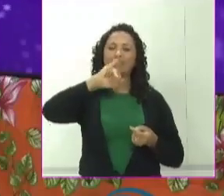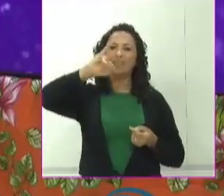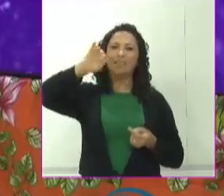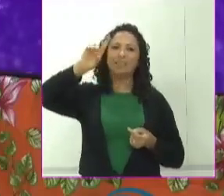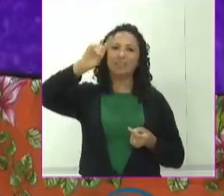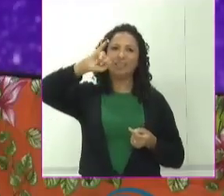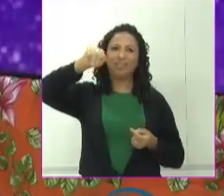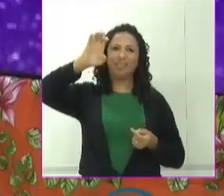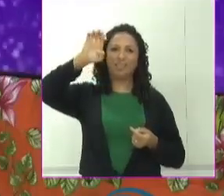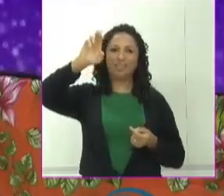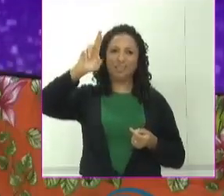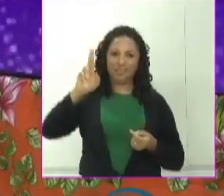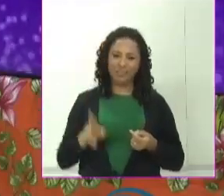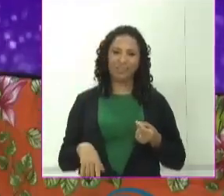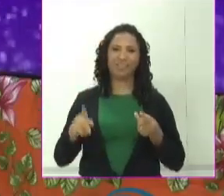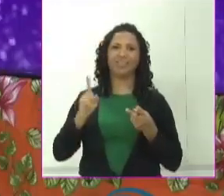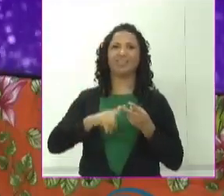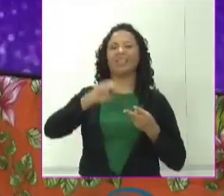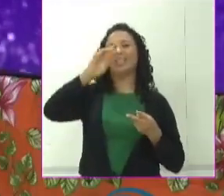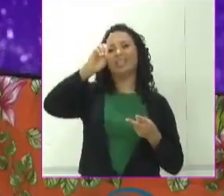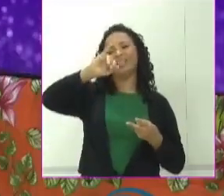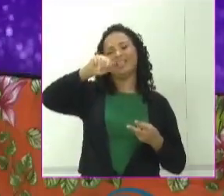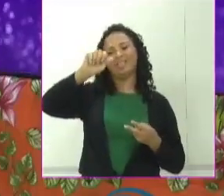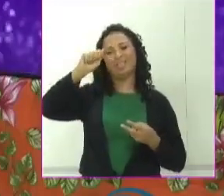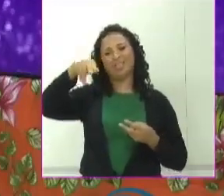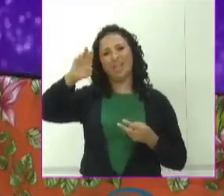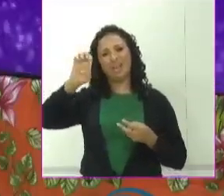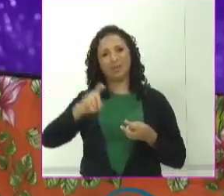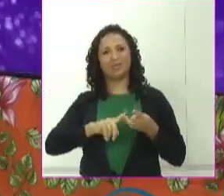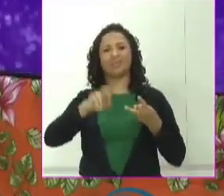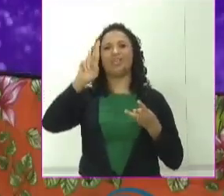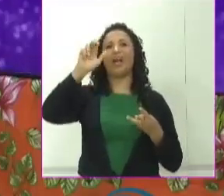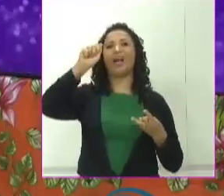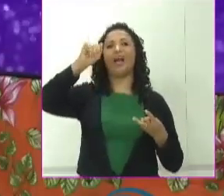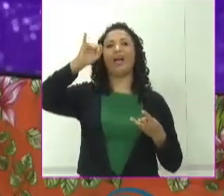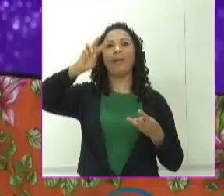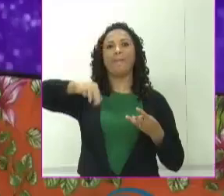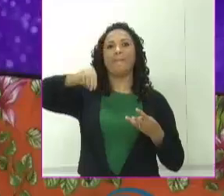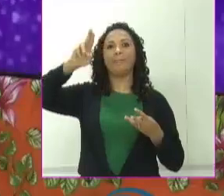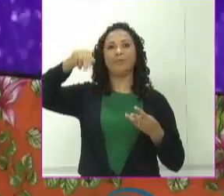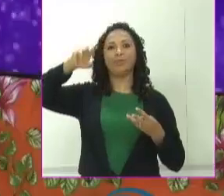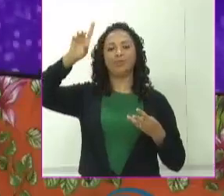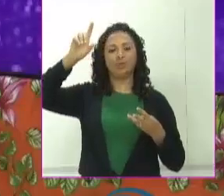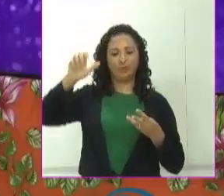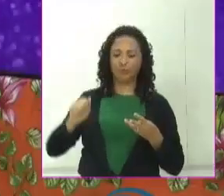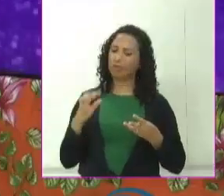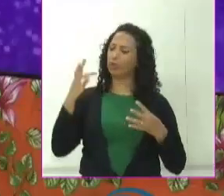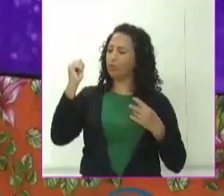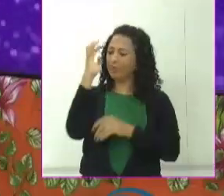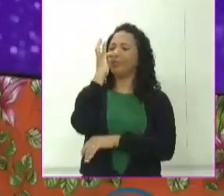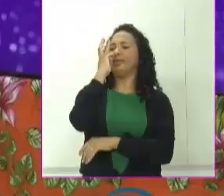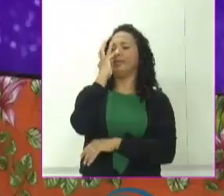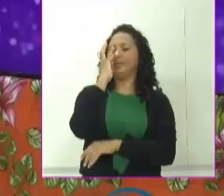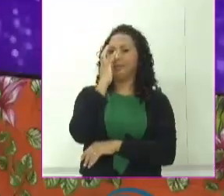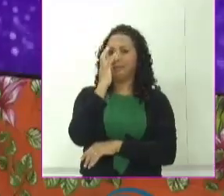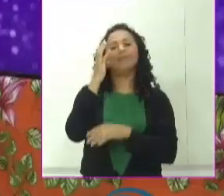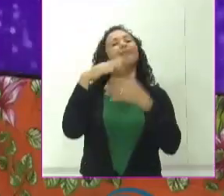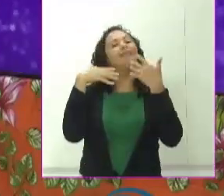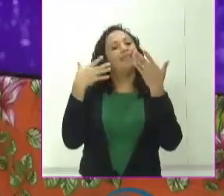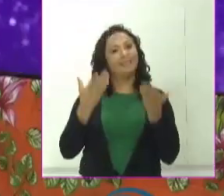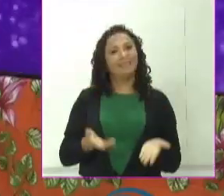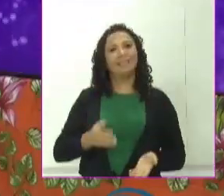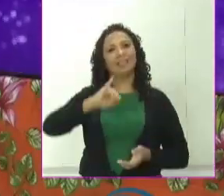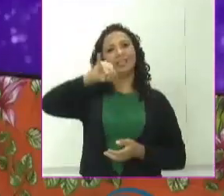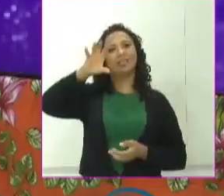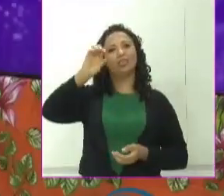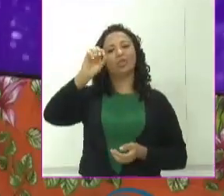Dona Digé. A Delijane. A Dejane. E a Raimunda. E a Raimunda, tudo, tá tudo no boi. Estão todas ligadas lá. E a Josiele.